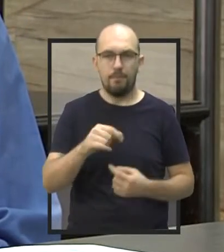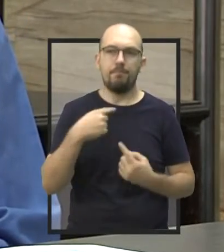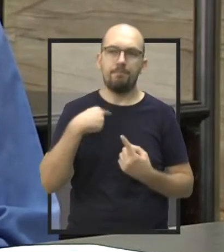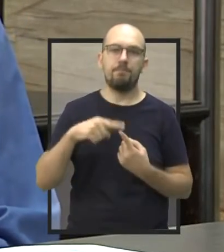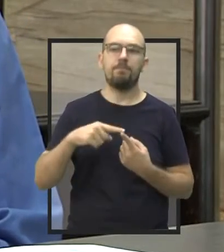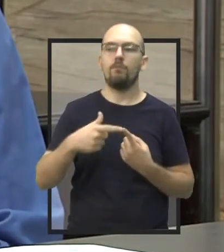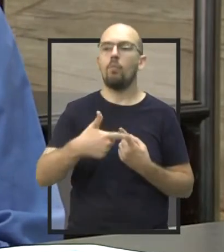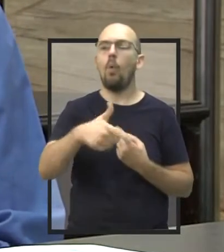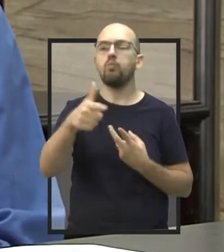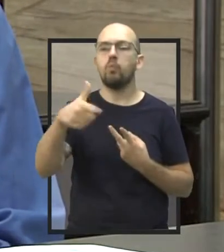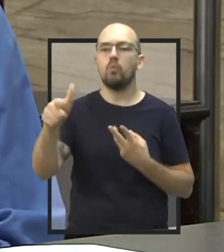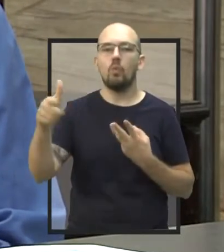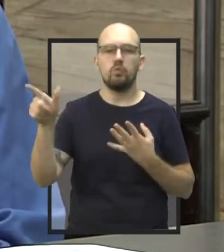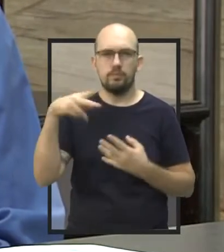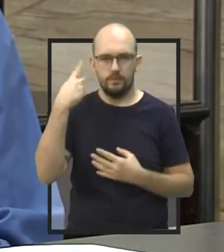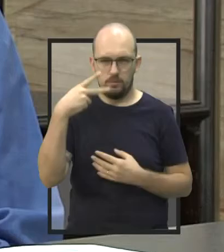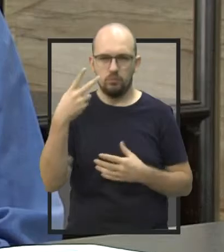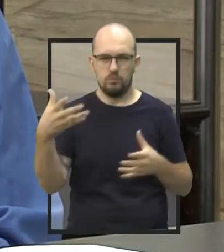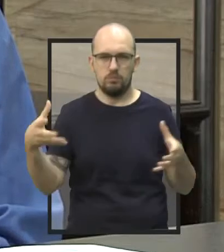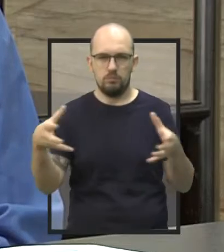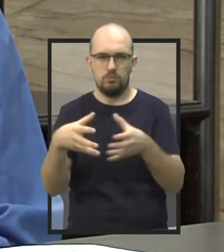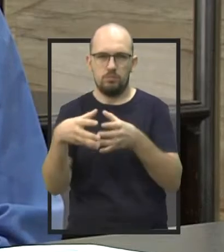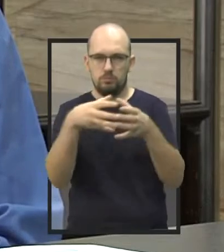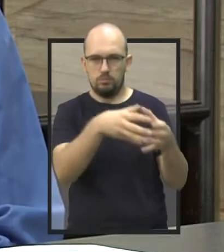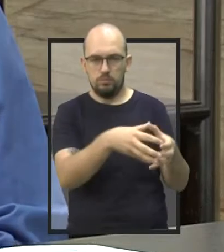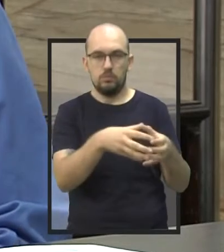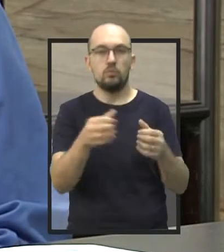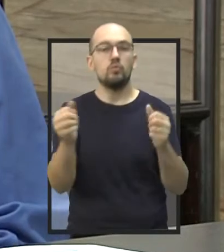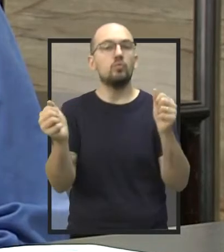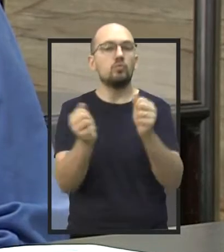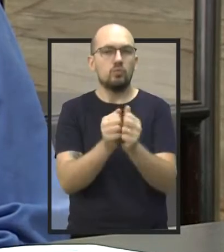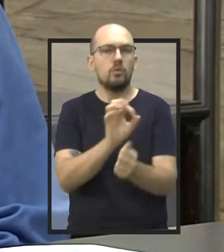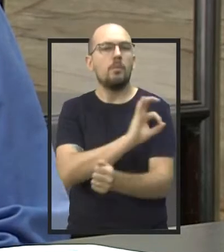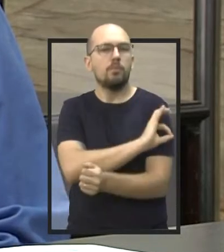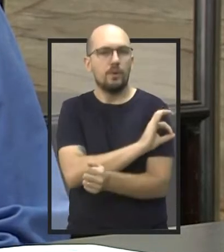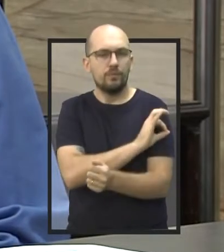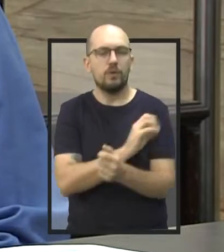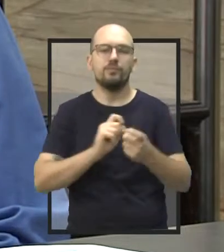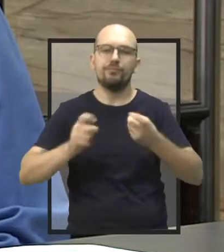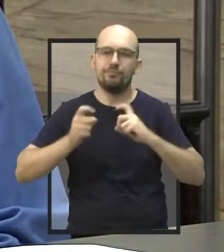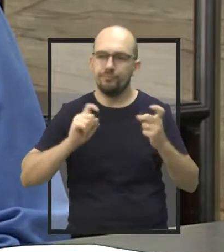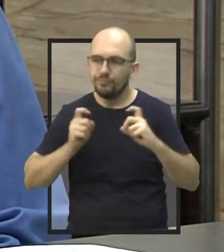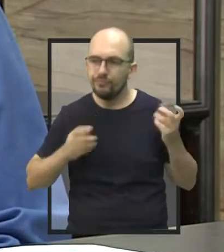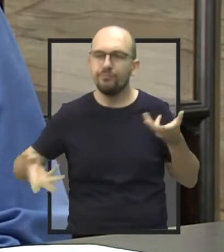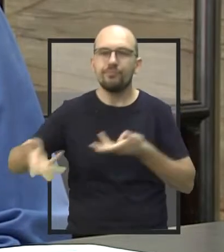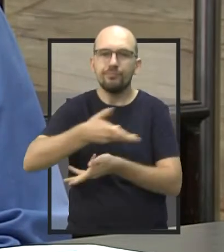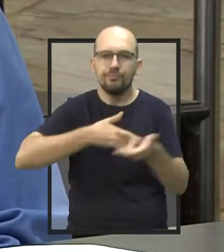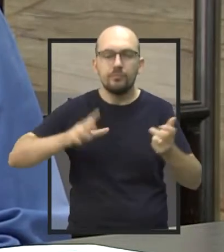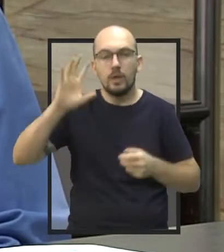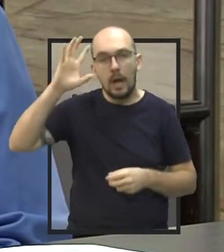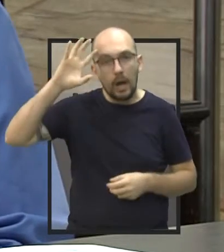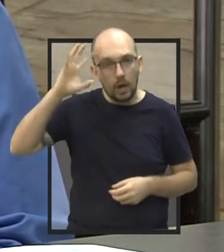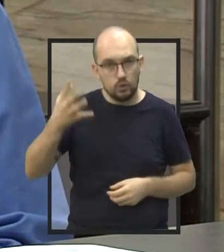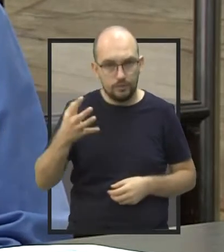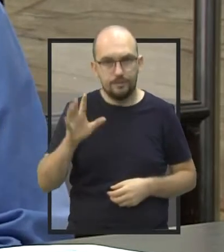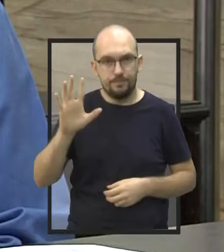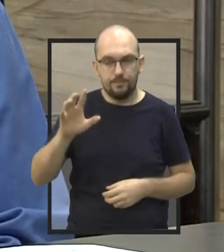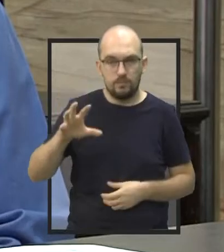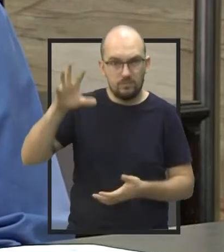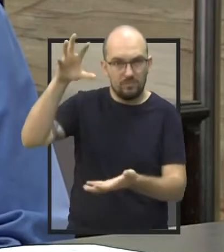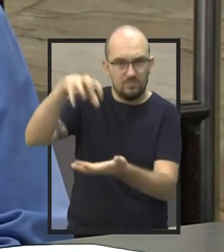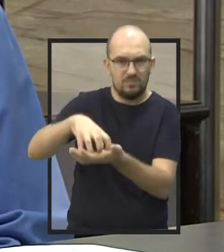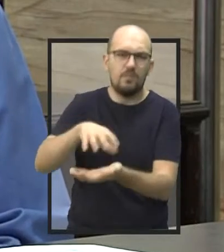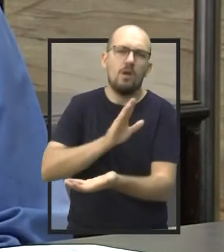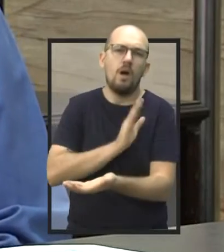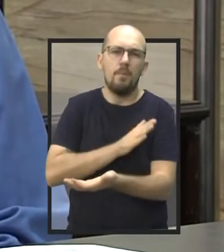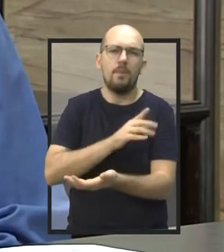participaram de reuniões, eu estive numa reunião com o prefeito, inclusive, para resolver essa questão. A AMAI, toda